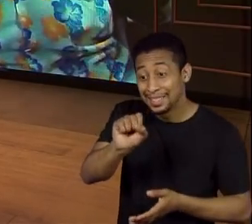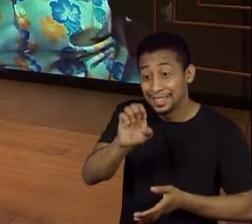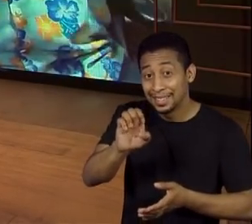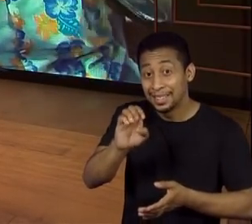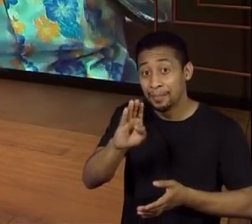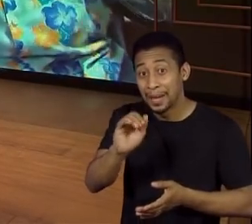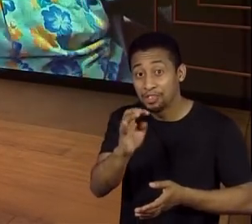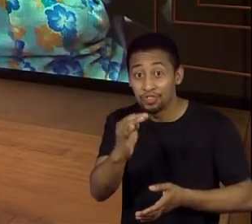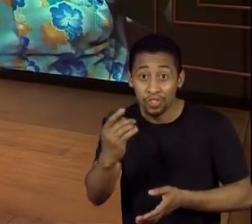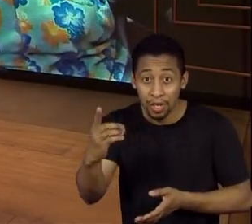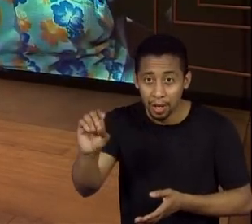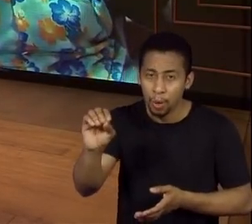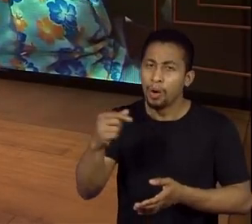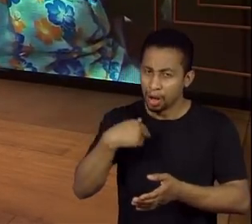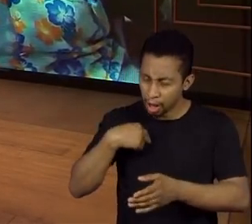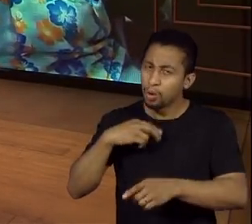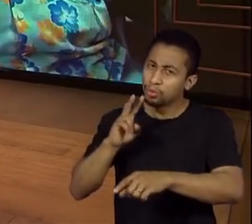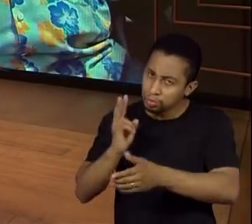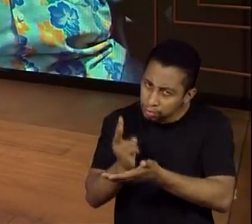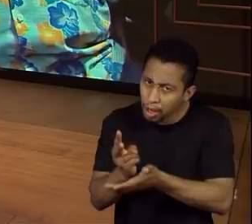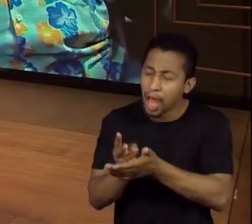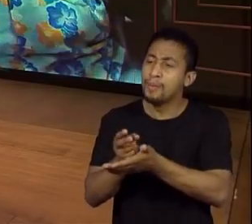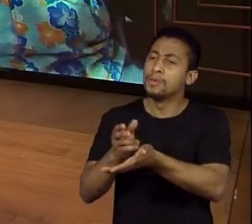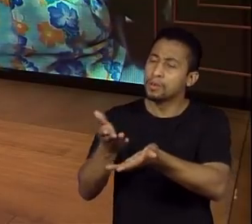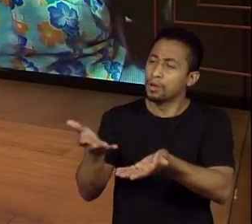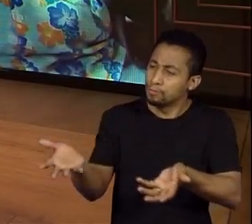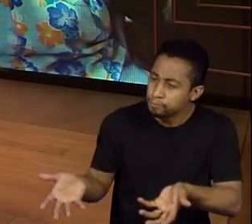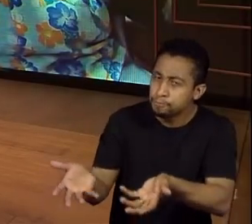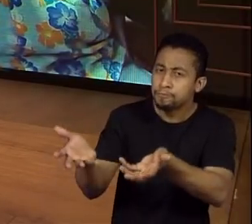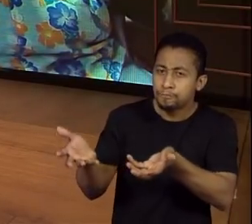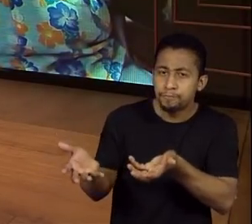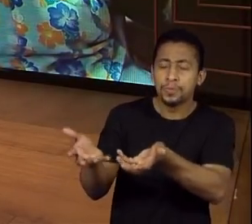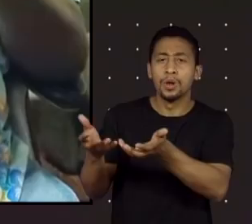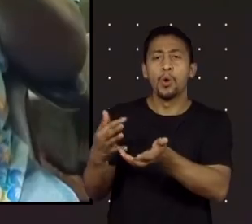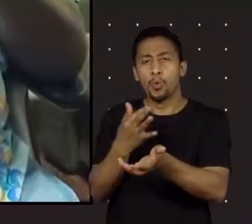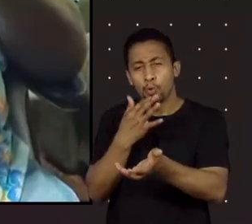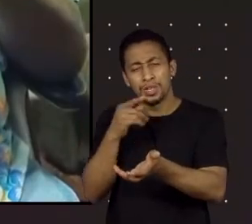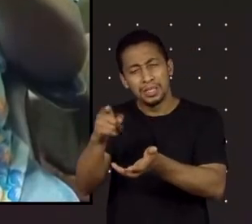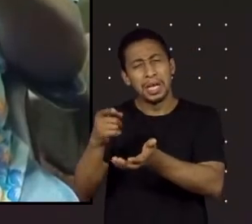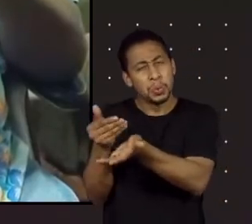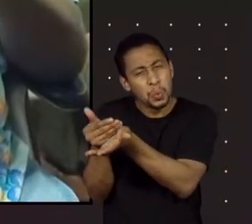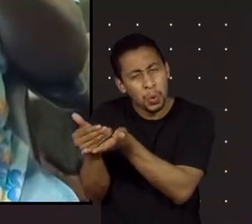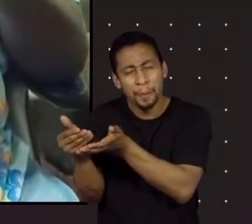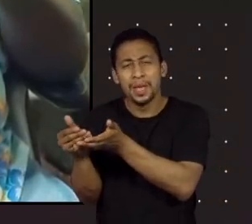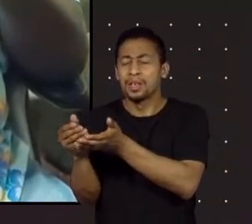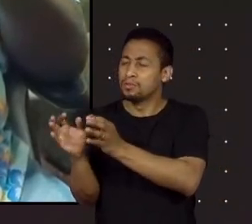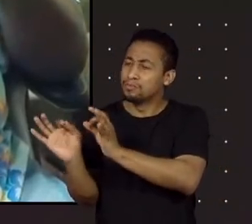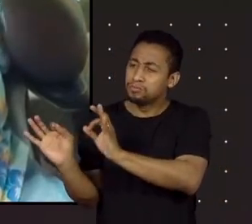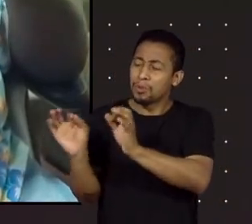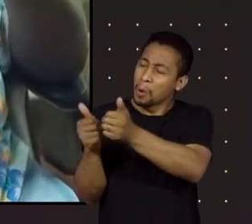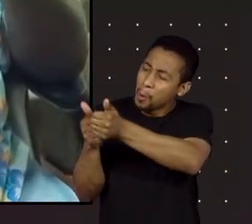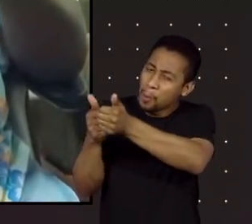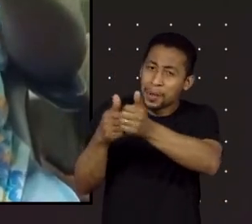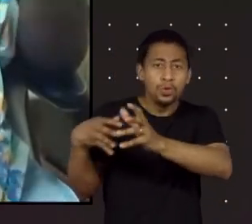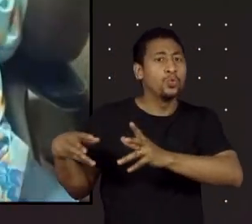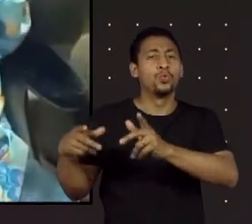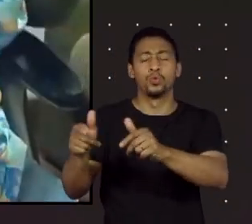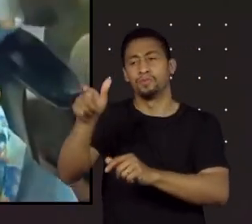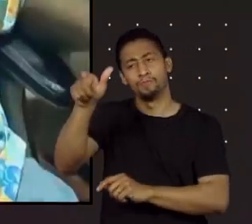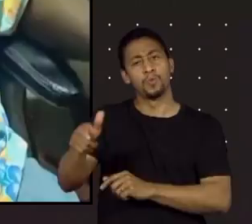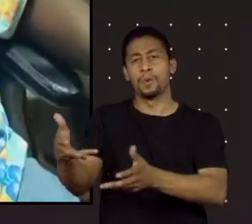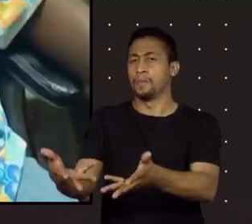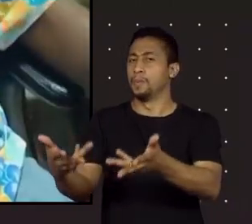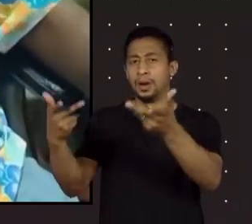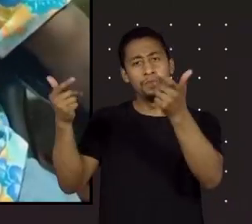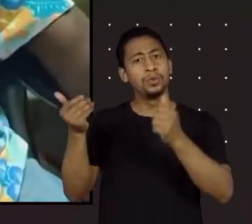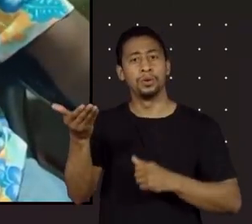Acompanhei desde lá para cá. Eu vi toda a trajetória do Sebastião, né? Uma figura maravilhosa. E